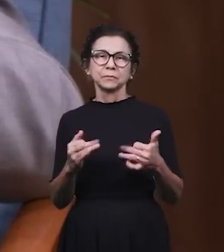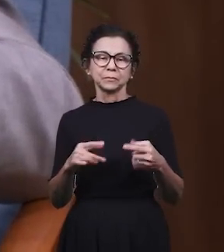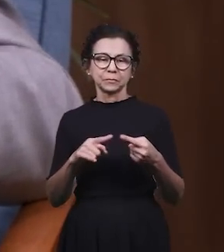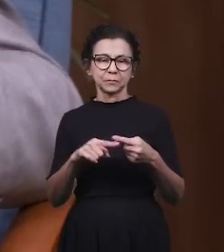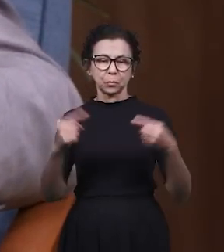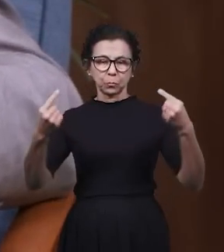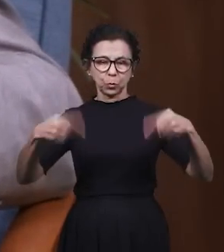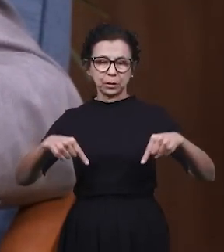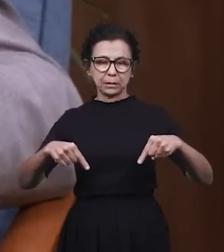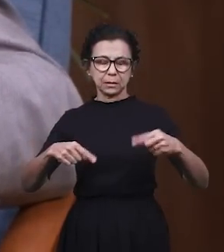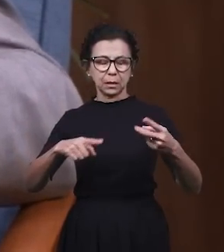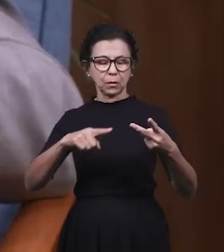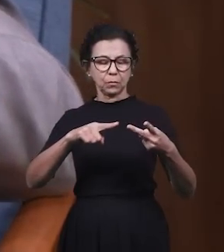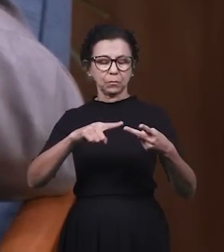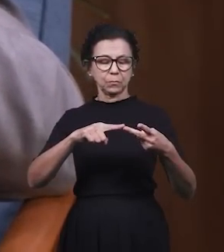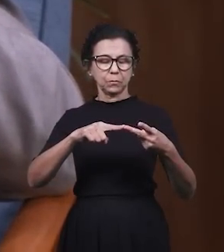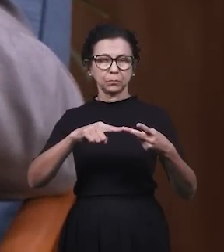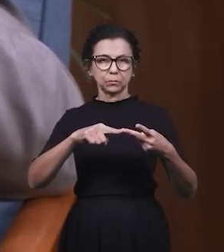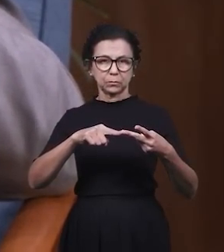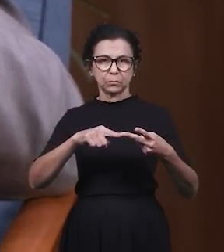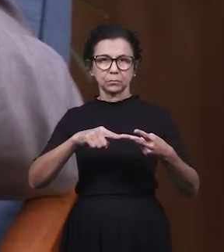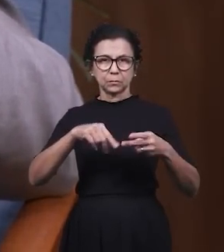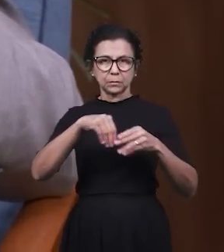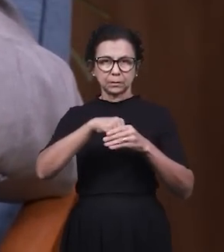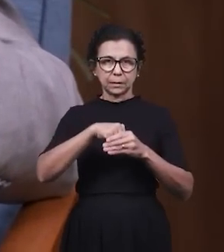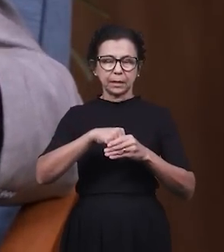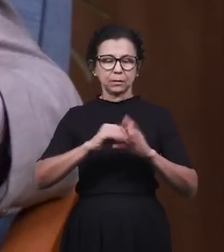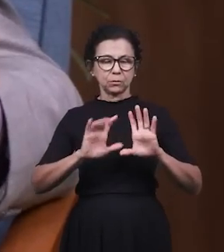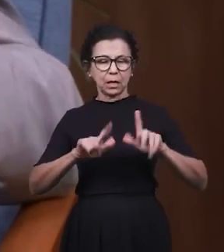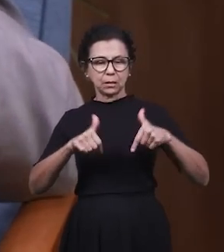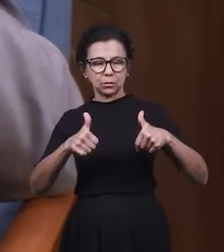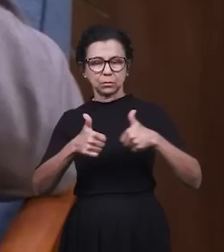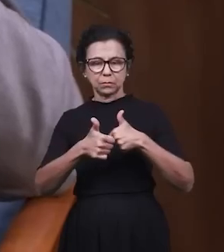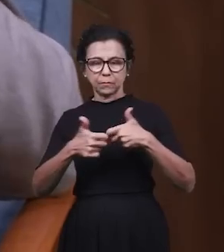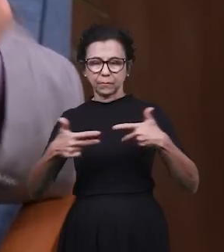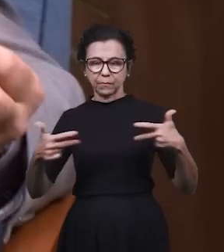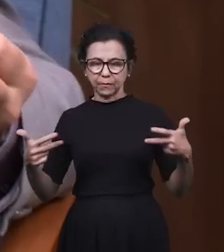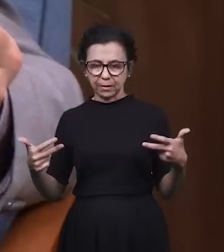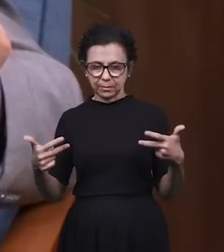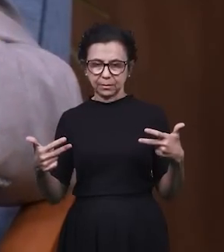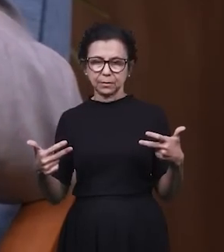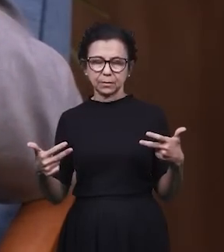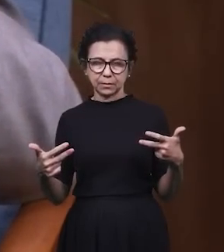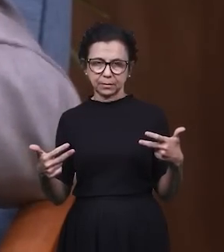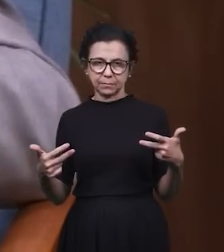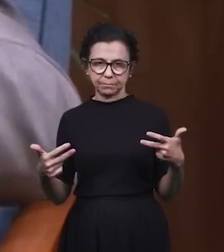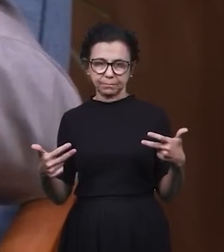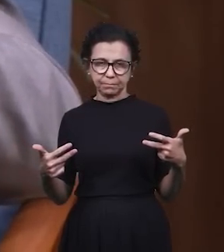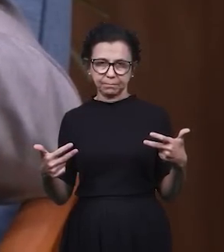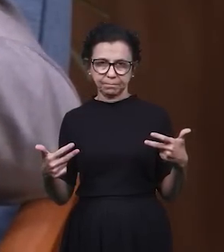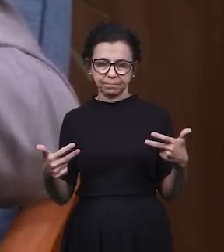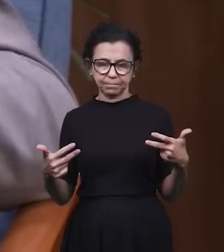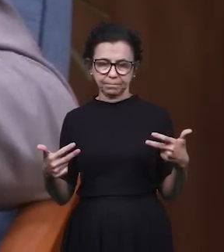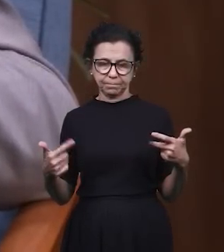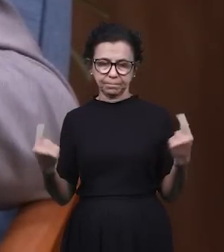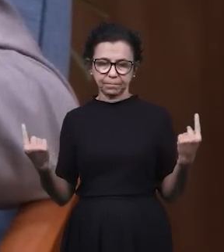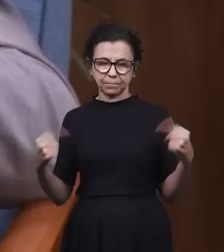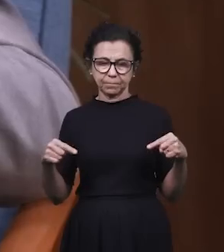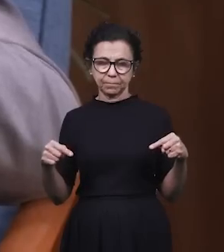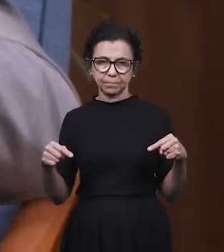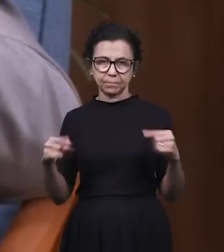sobre oposição, né, sobre os elementos de oposição, as ações de oposição à